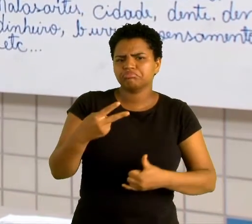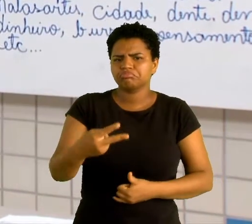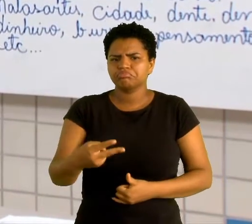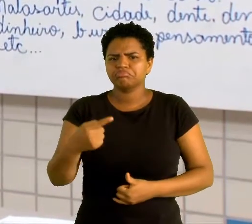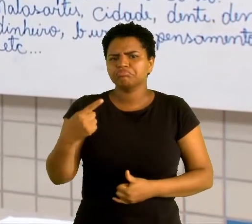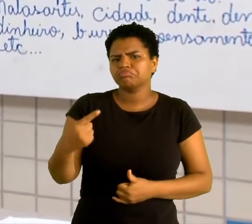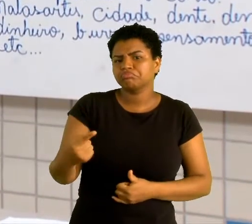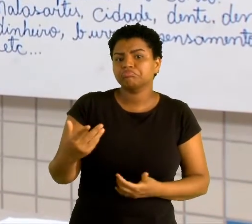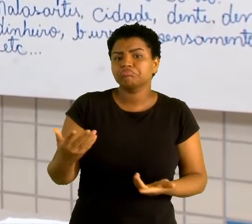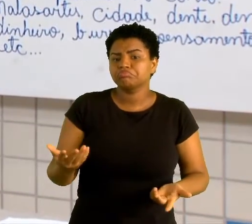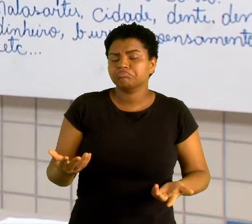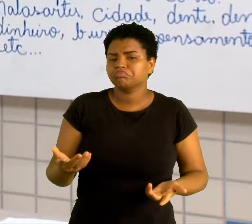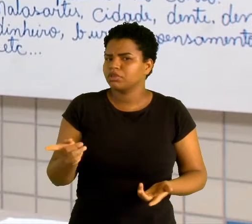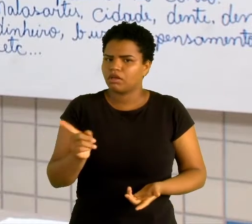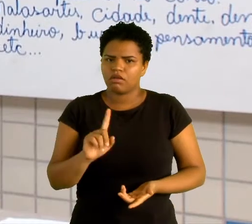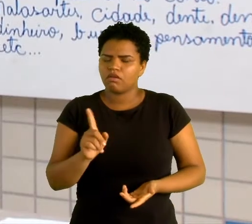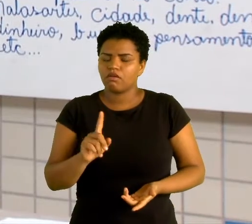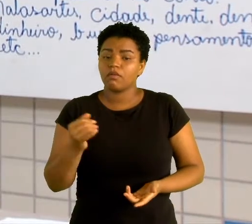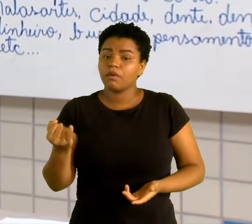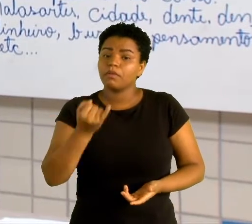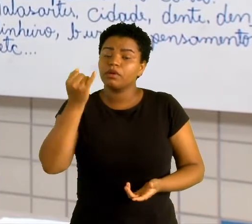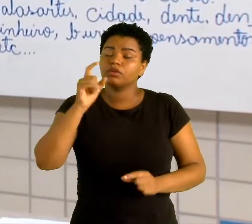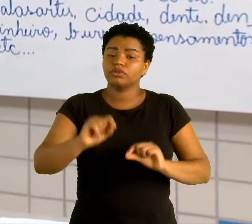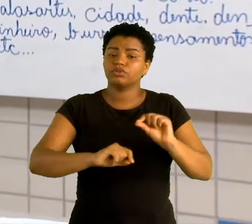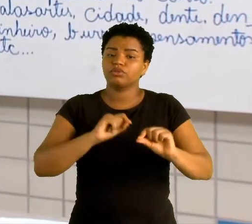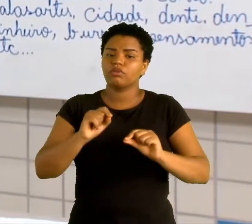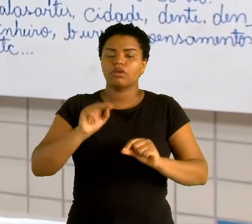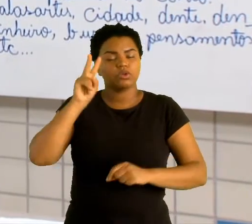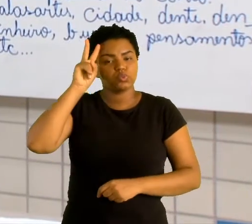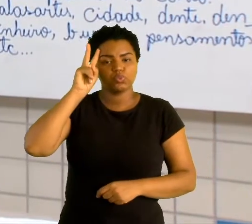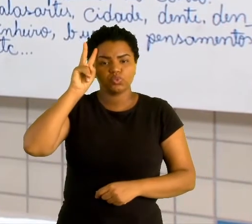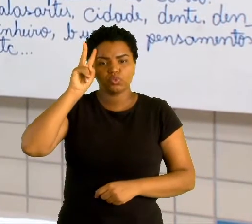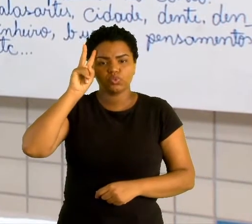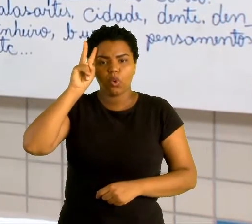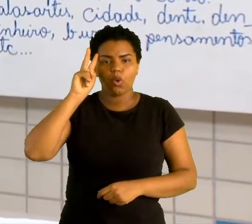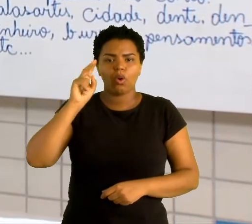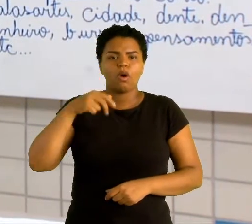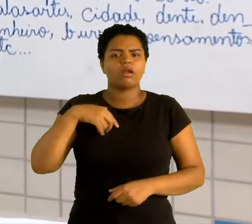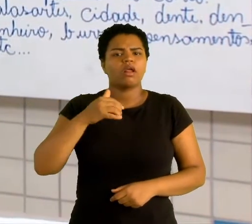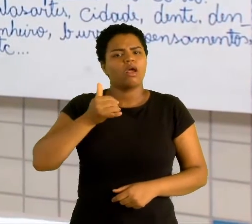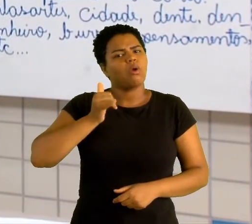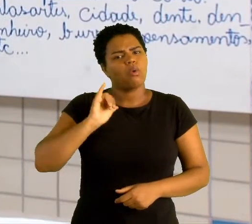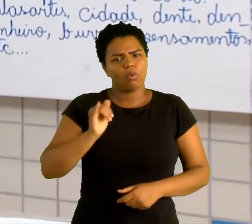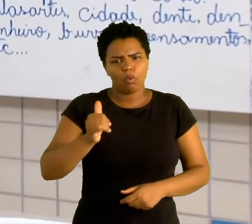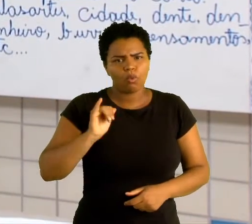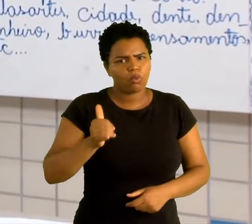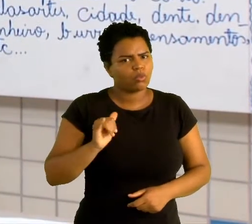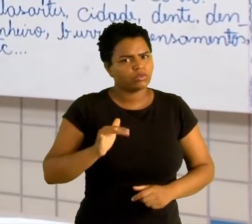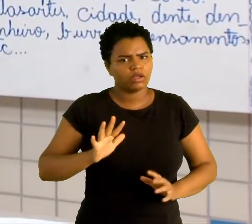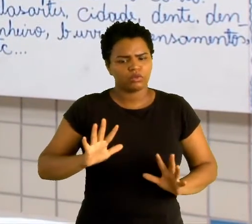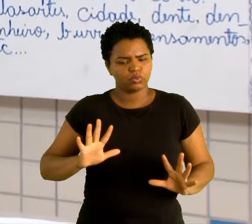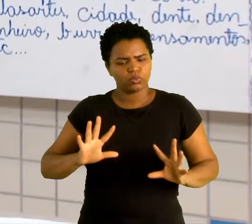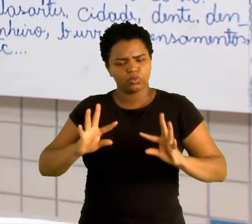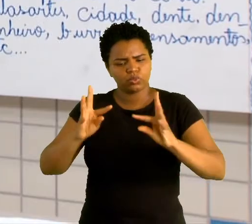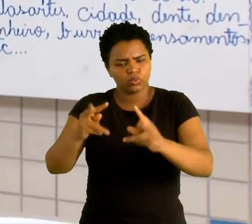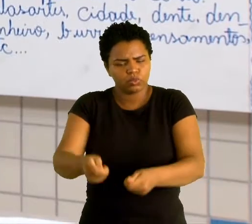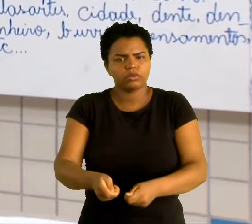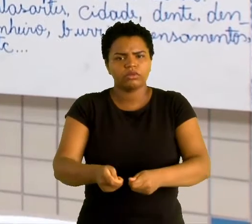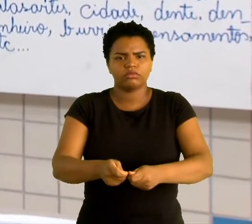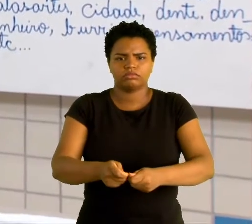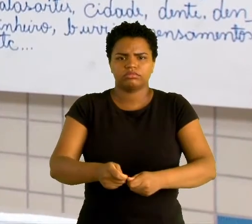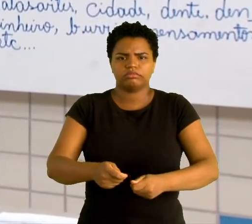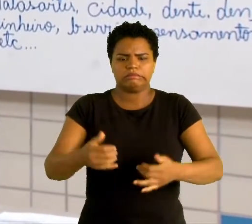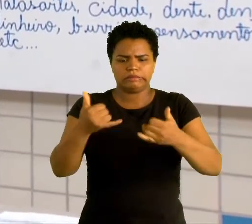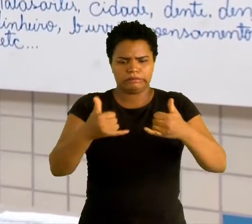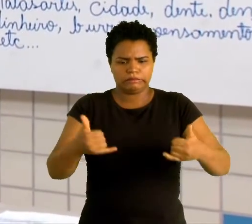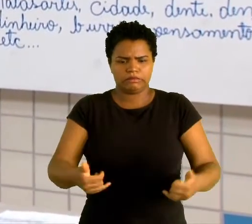né? O importante é que a história seja contada na sua totalidade. Pode ser 10